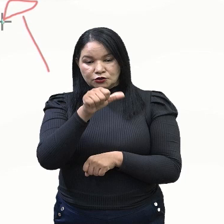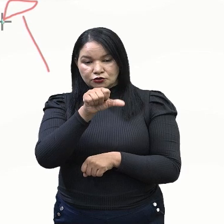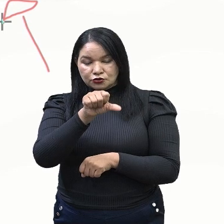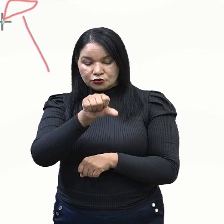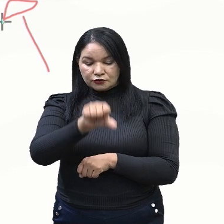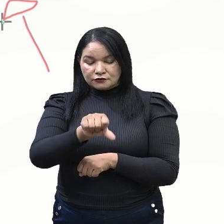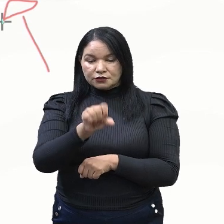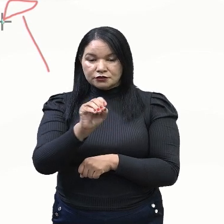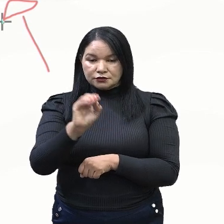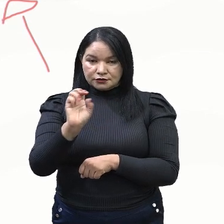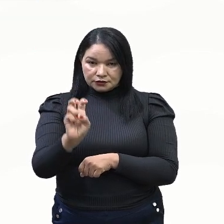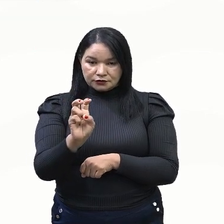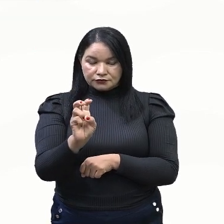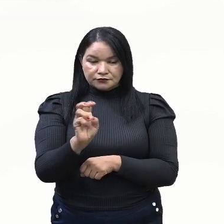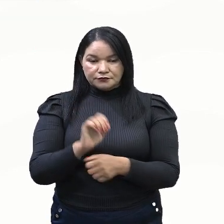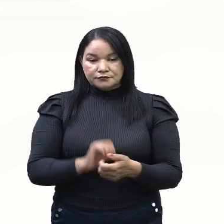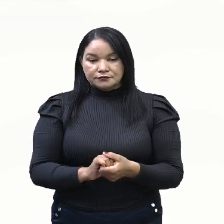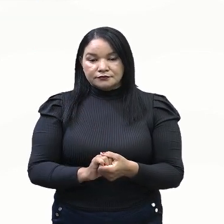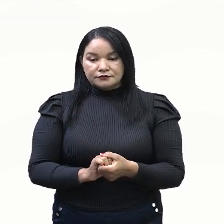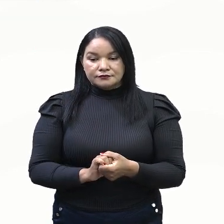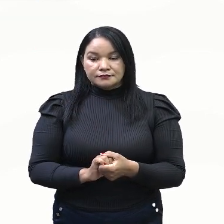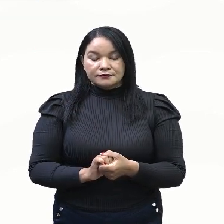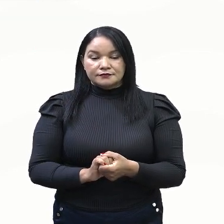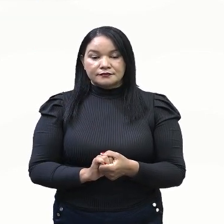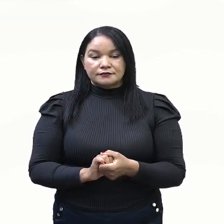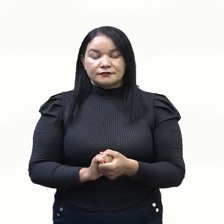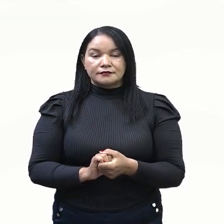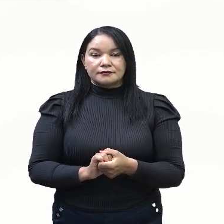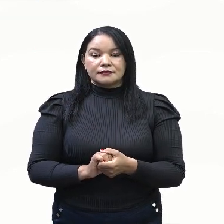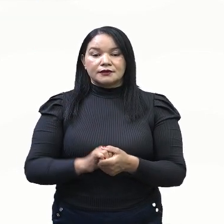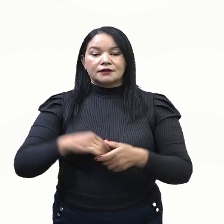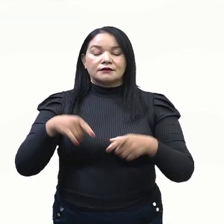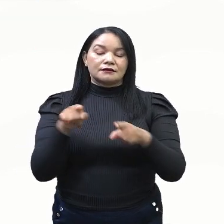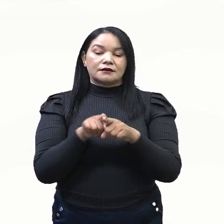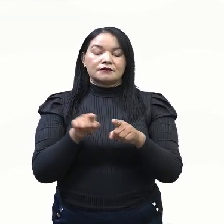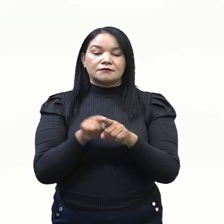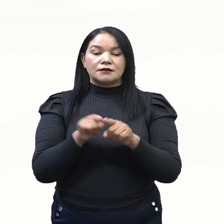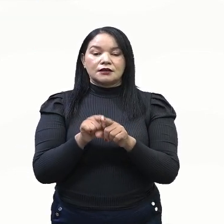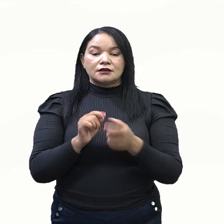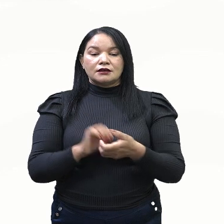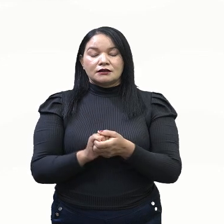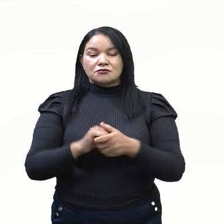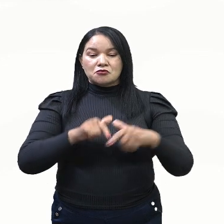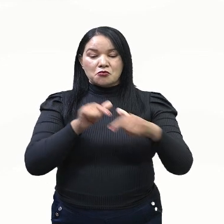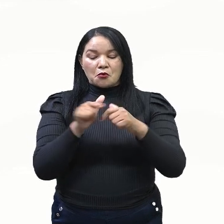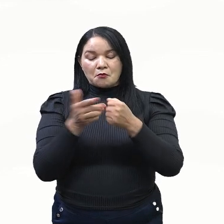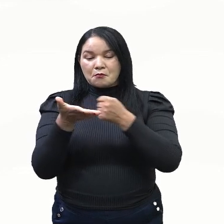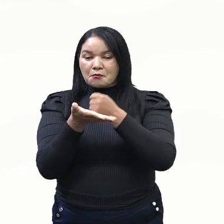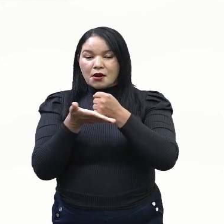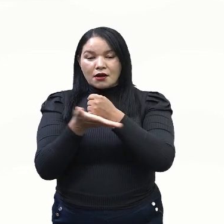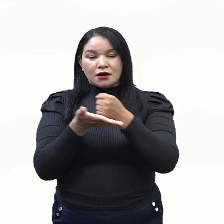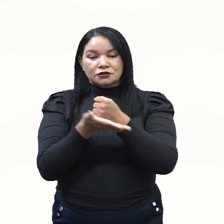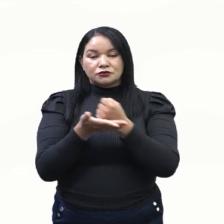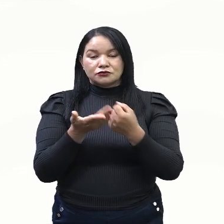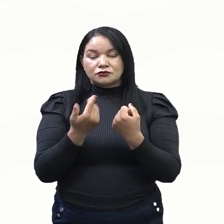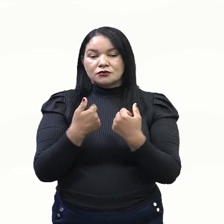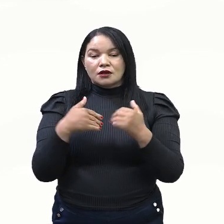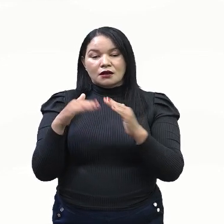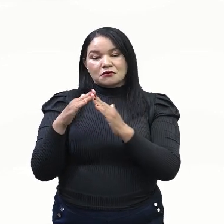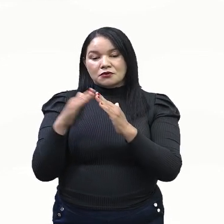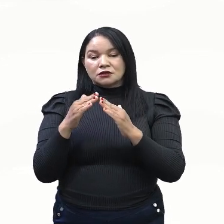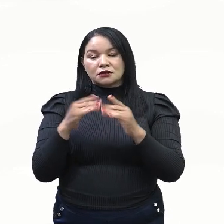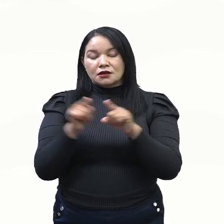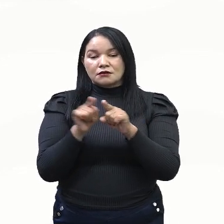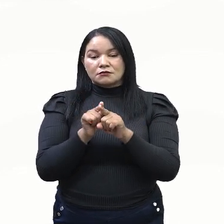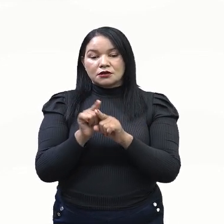1905, ok? Falta de infraestrutura e de serviços básicos e também altos